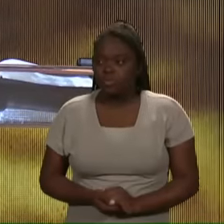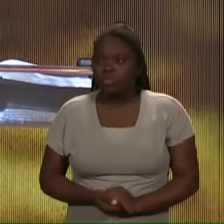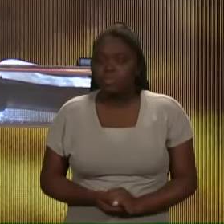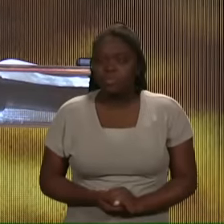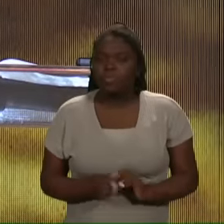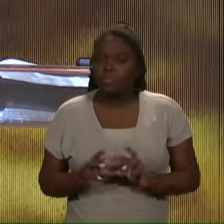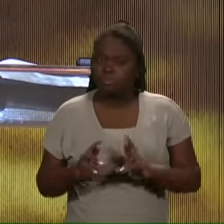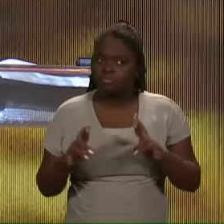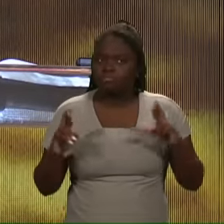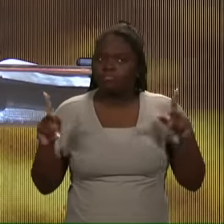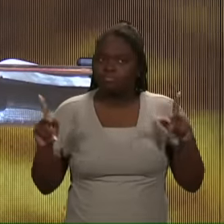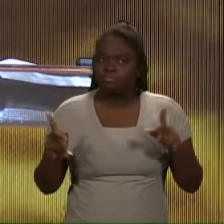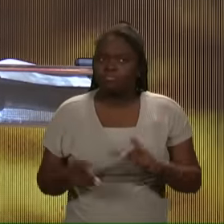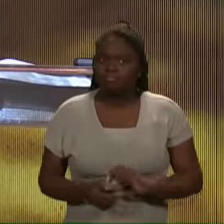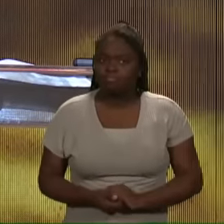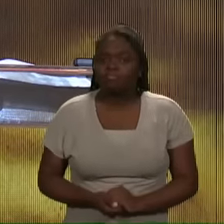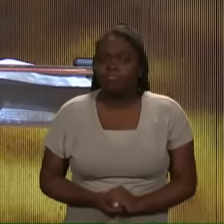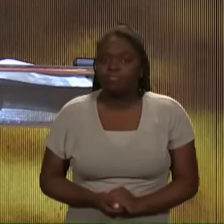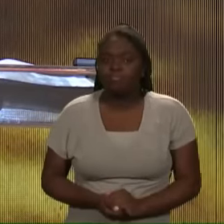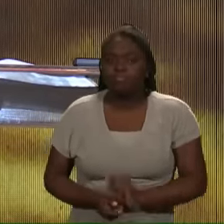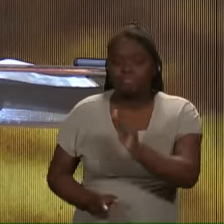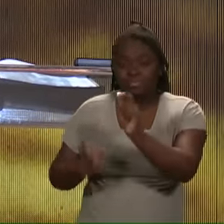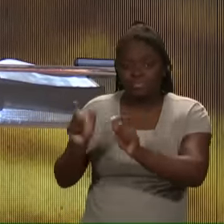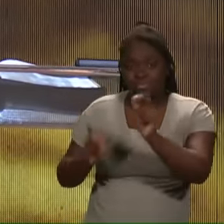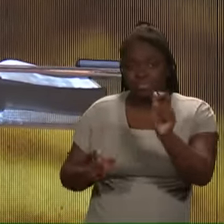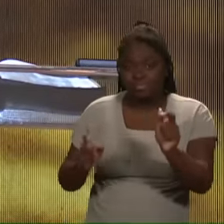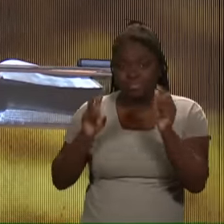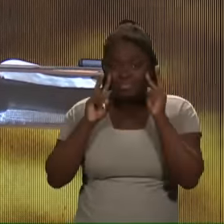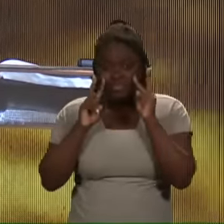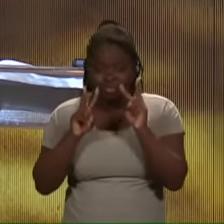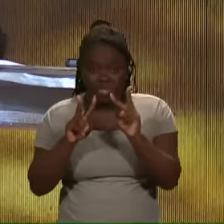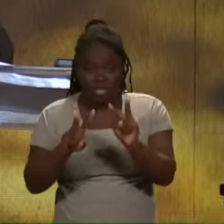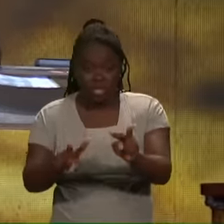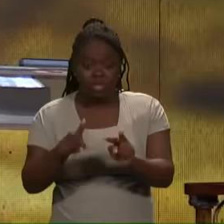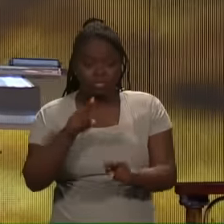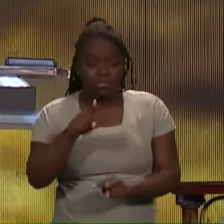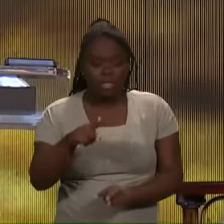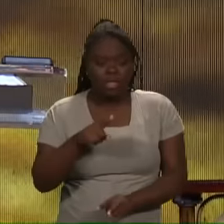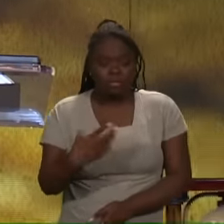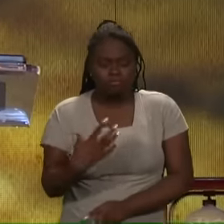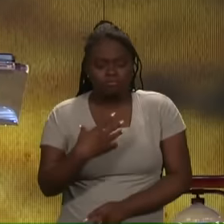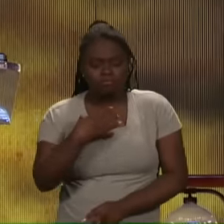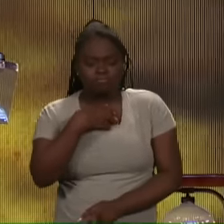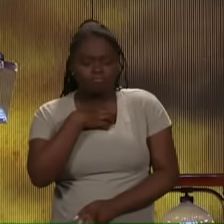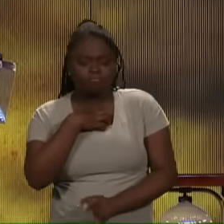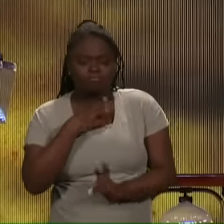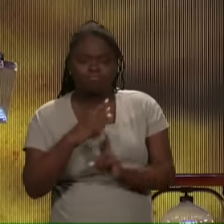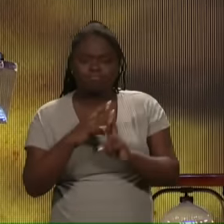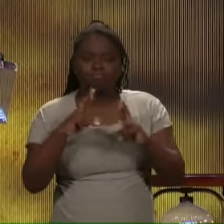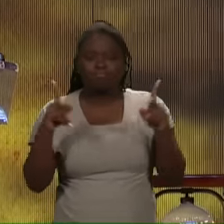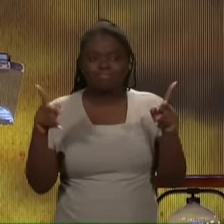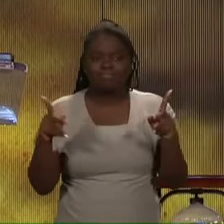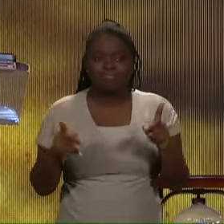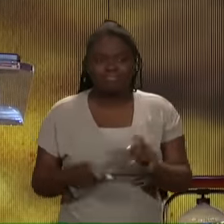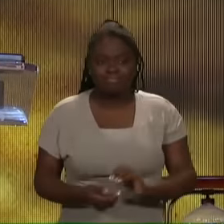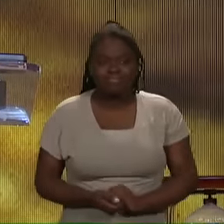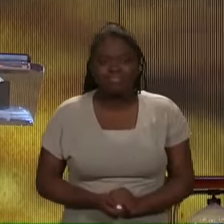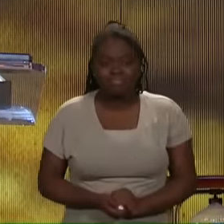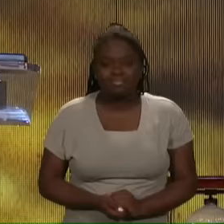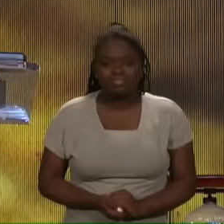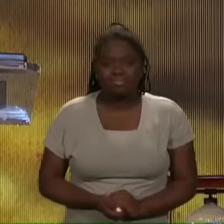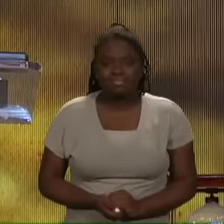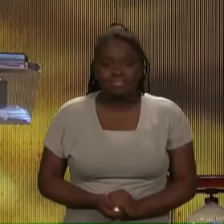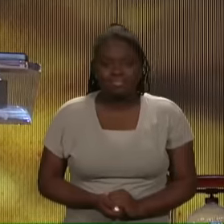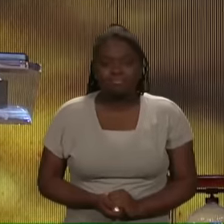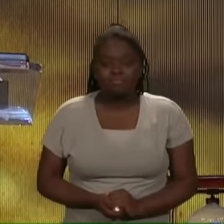é diferente. As pessoas olham para você, há algo diferente, sabe? Algo que é